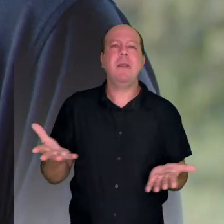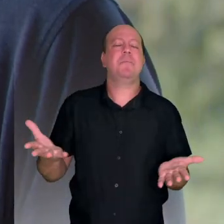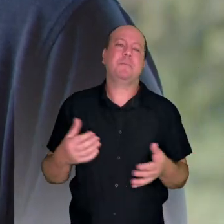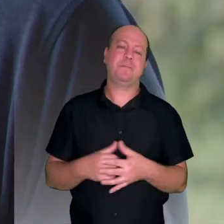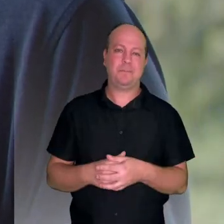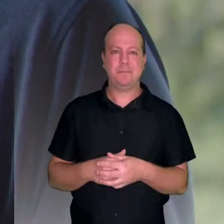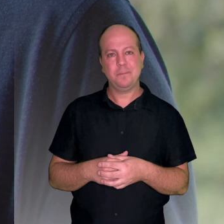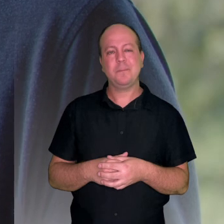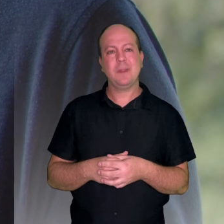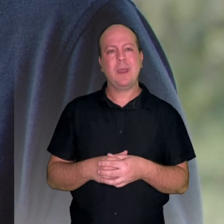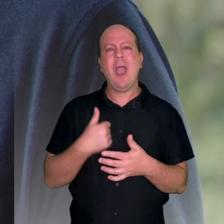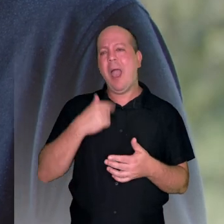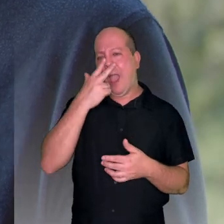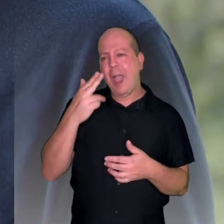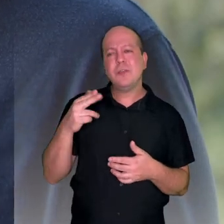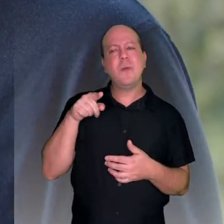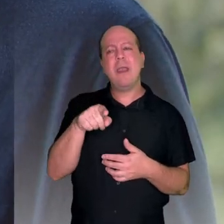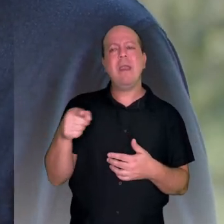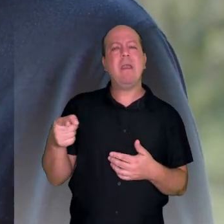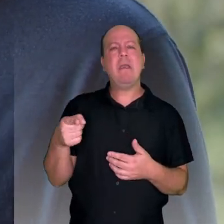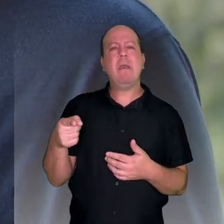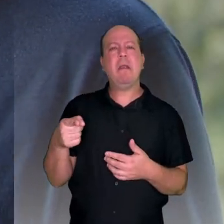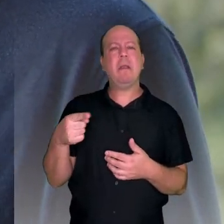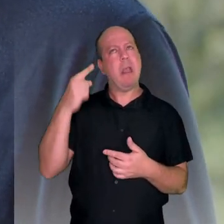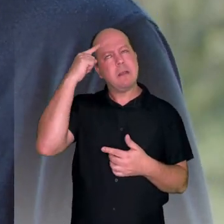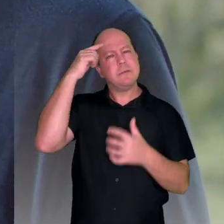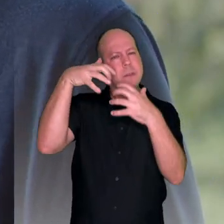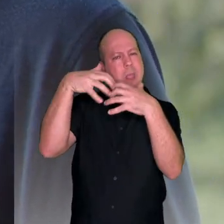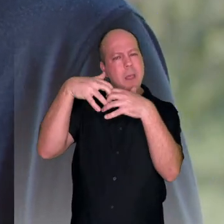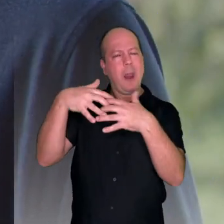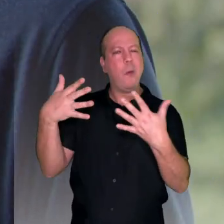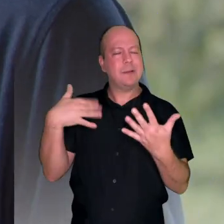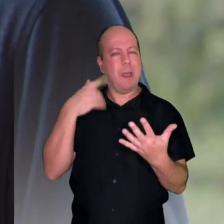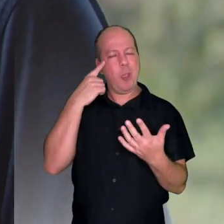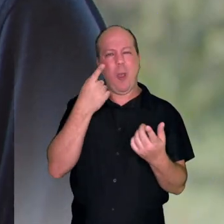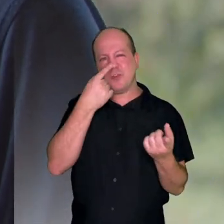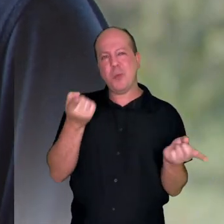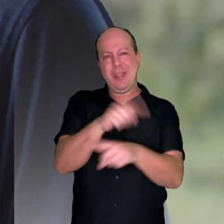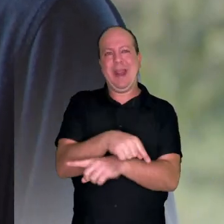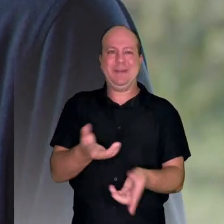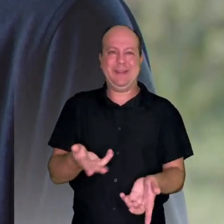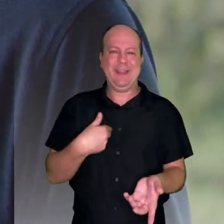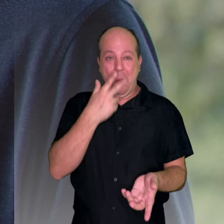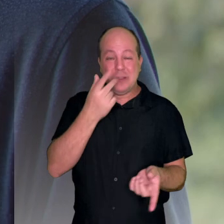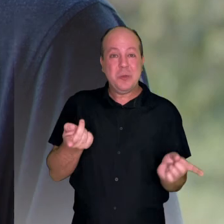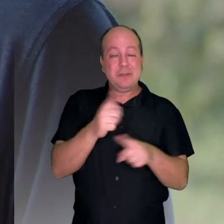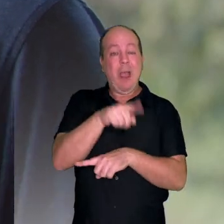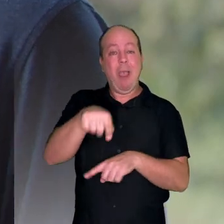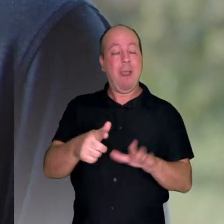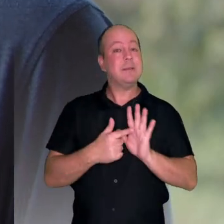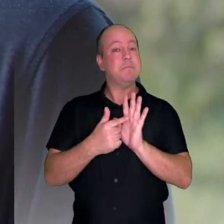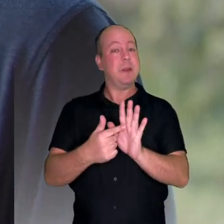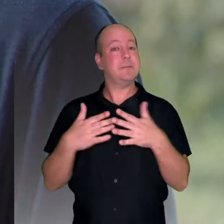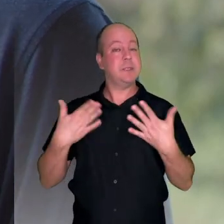bem, e as pessoas acham que ele é muito cerebral. E eu acho justamente o contrário, ele é